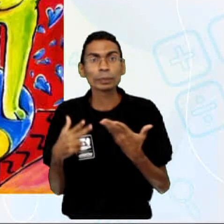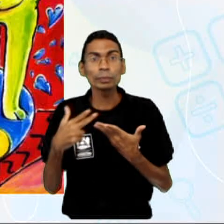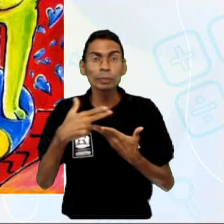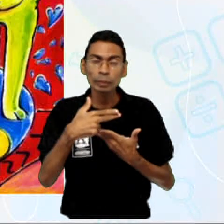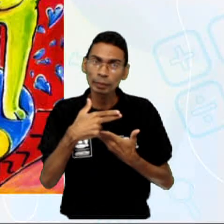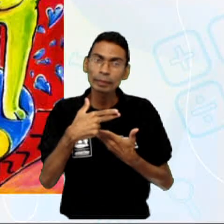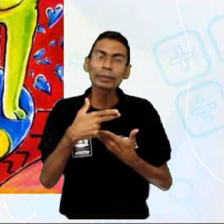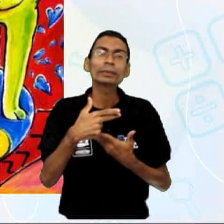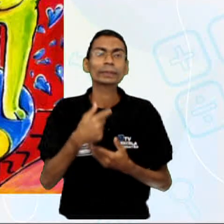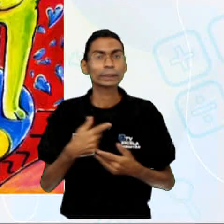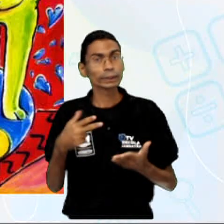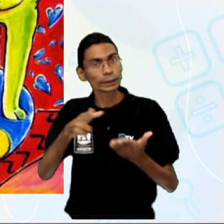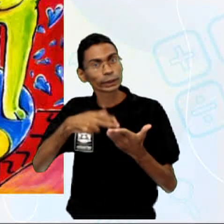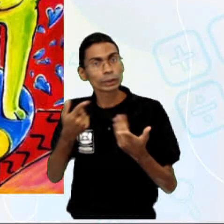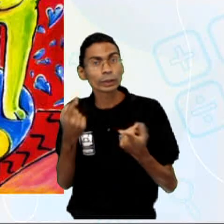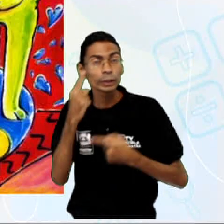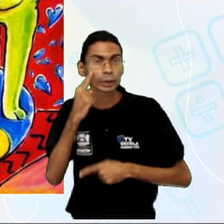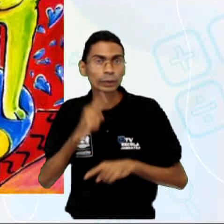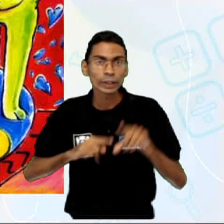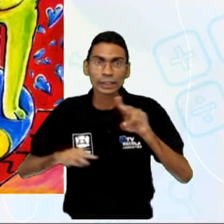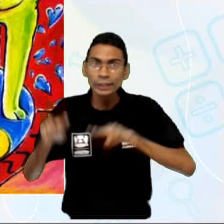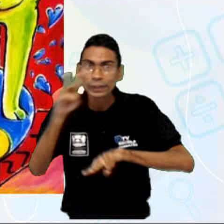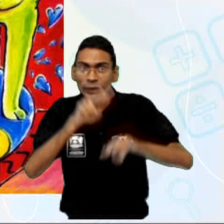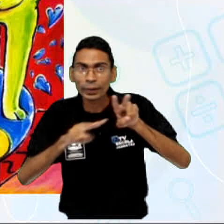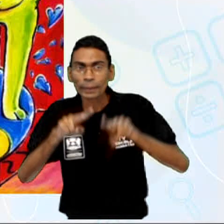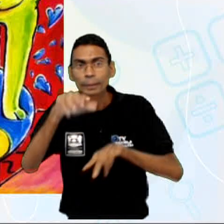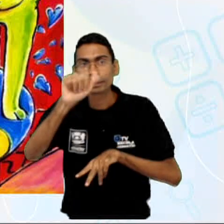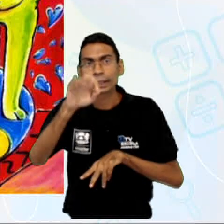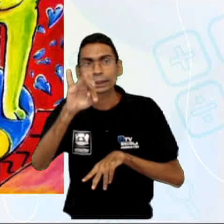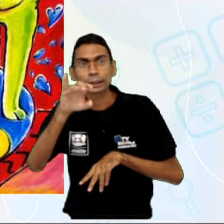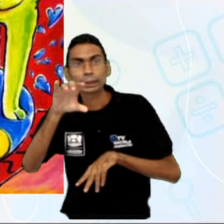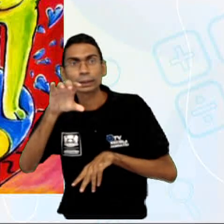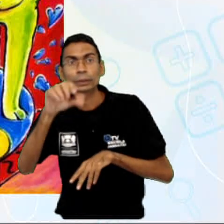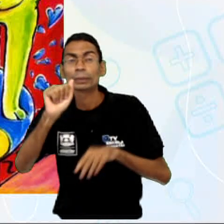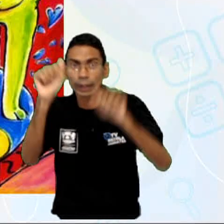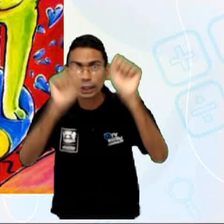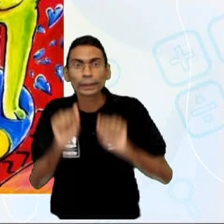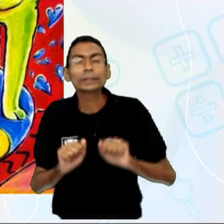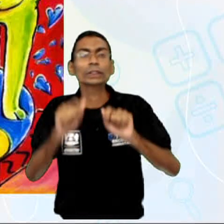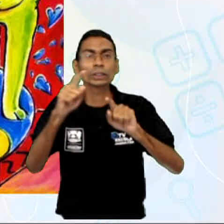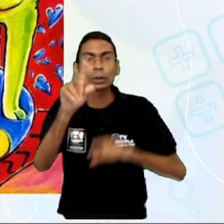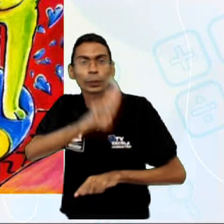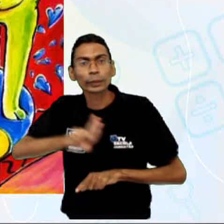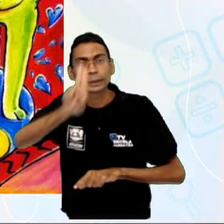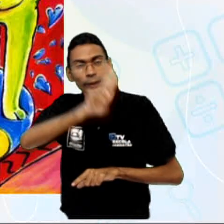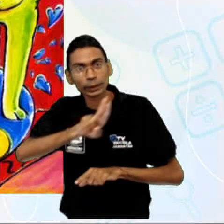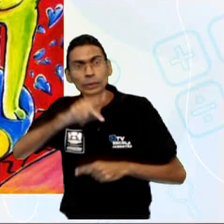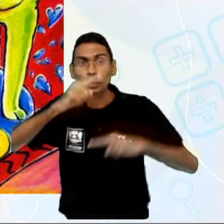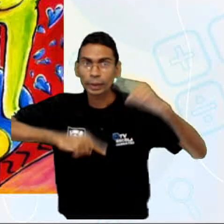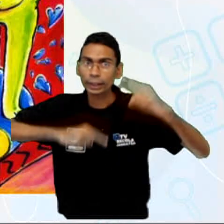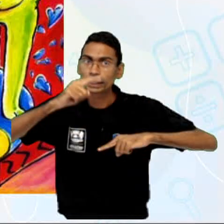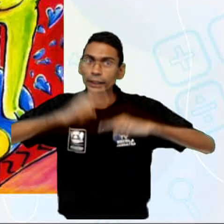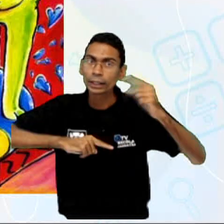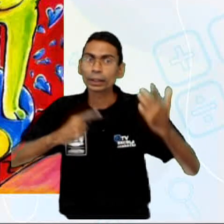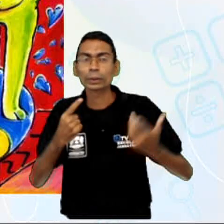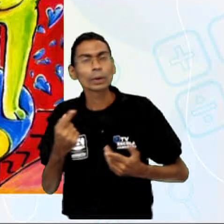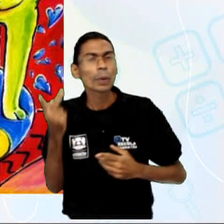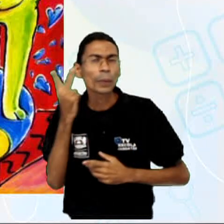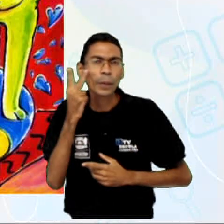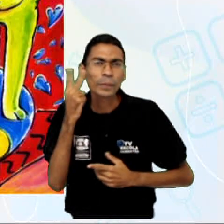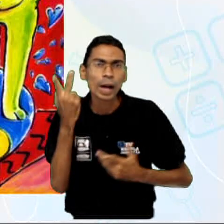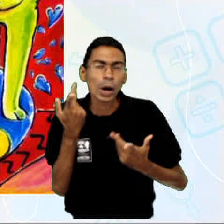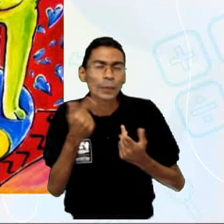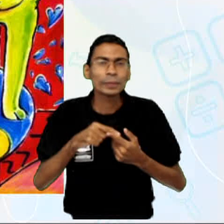Aqui, ó, a gente vê o Matisse, né, usando material convencional, lápis,